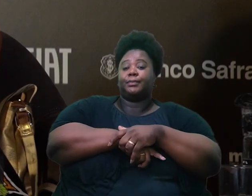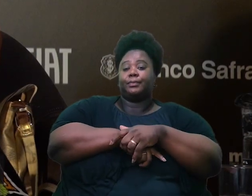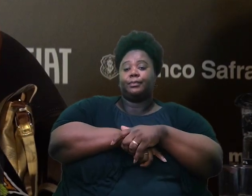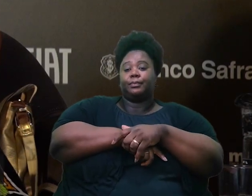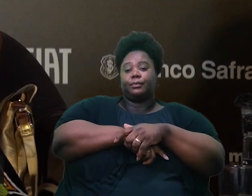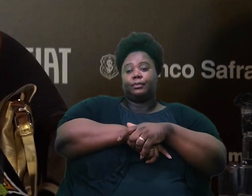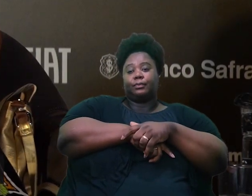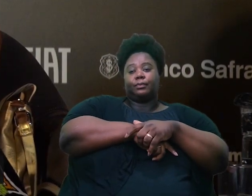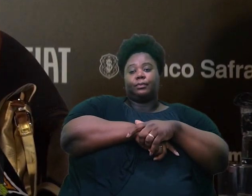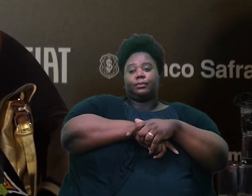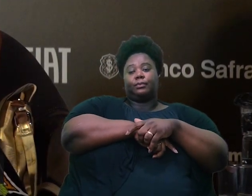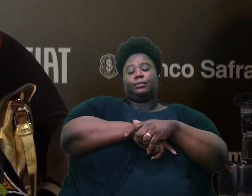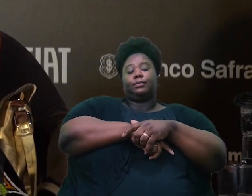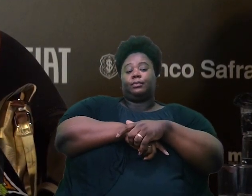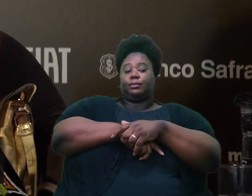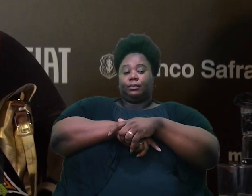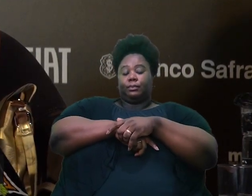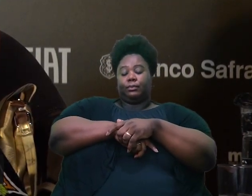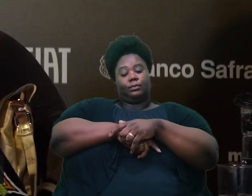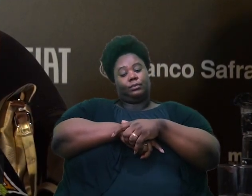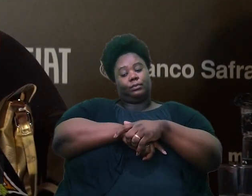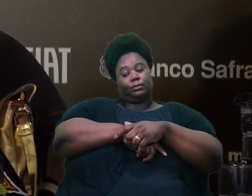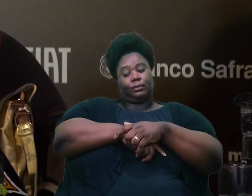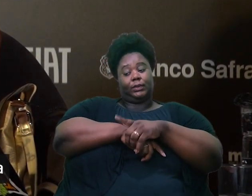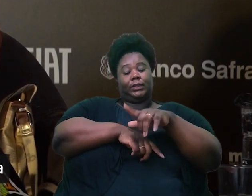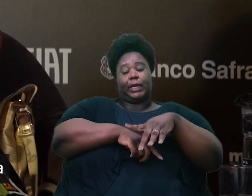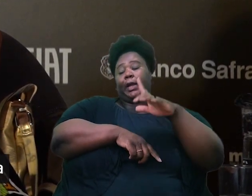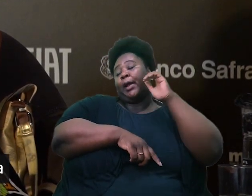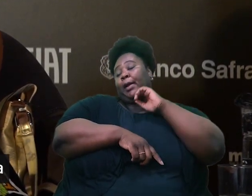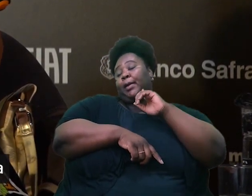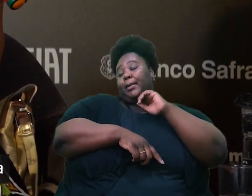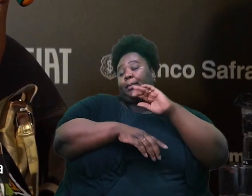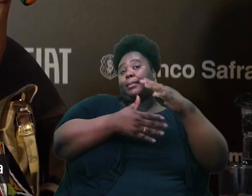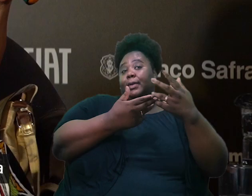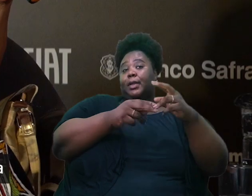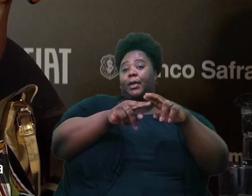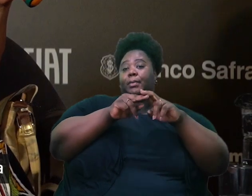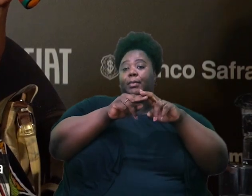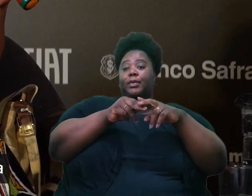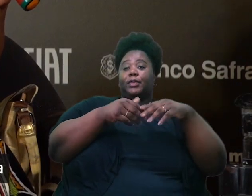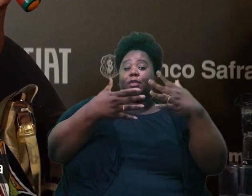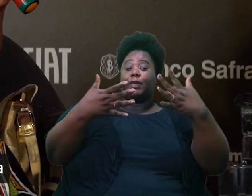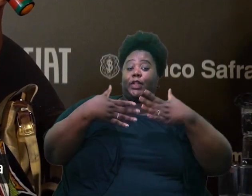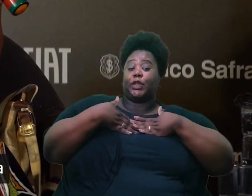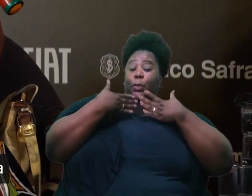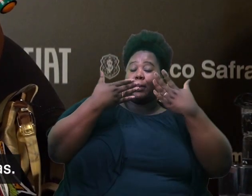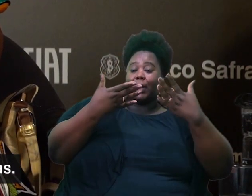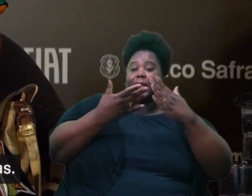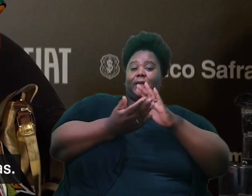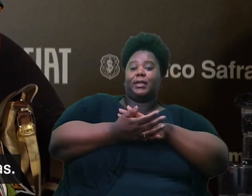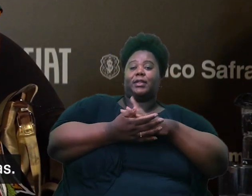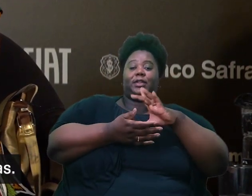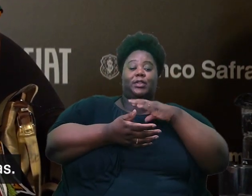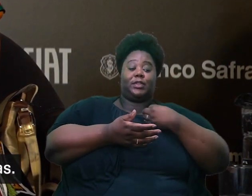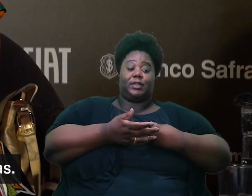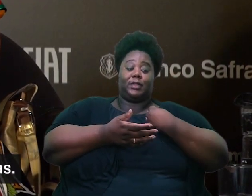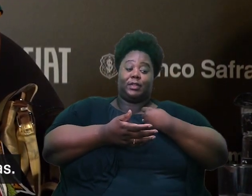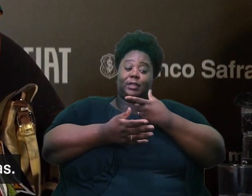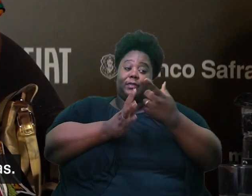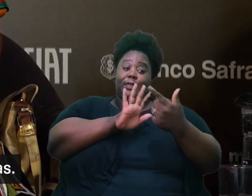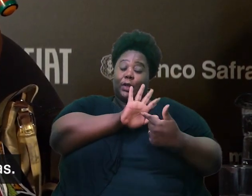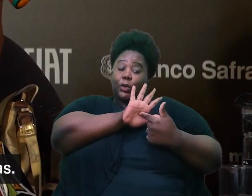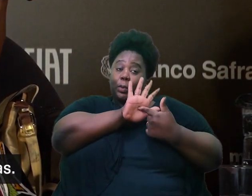o signo mineiro vinha primeiro. Por isso eu fiquei muito surpresa, né, de estar